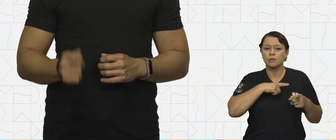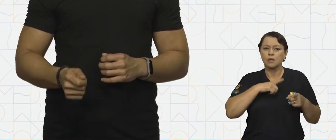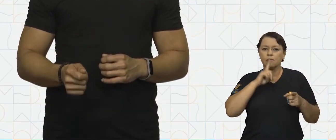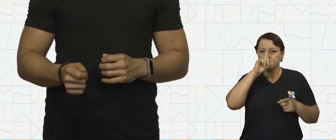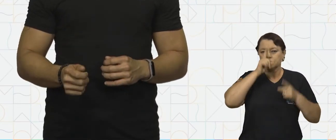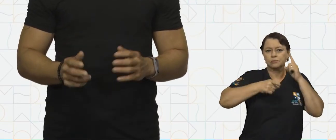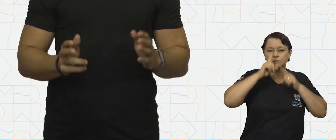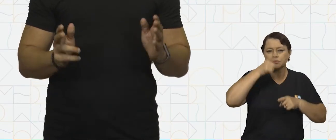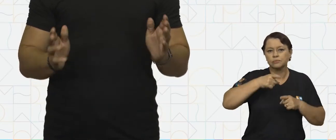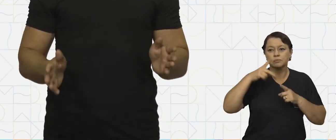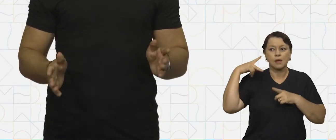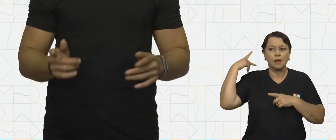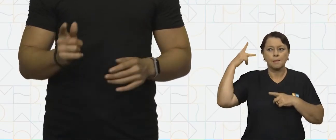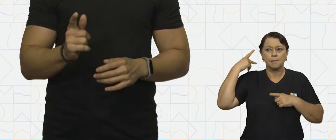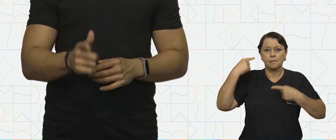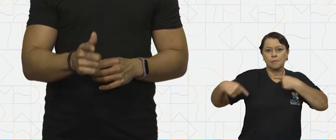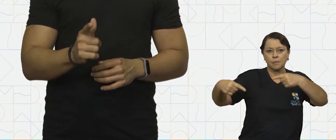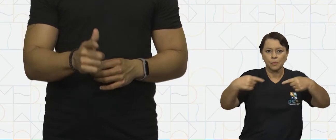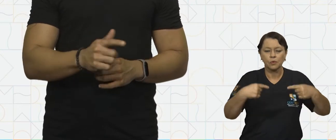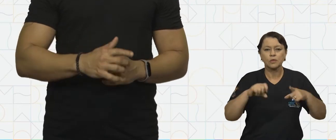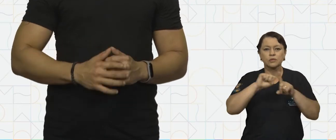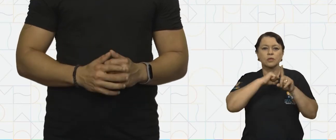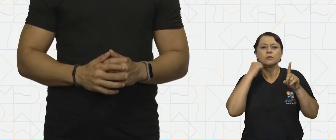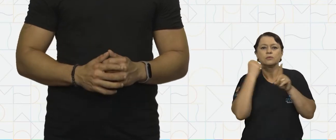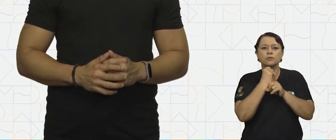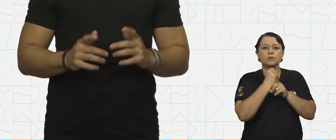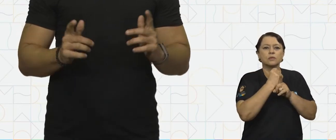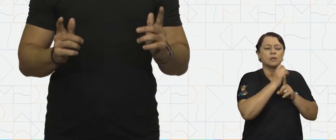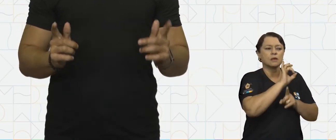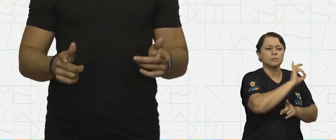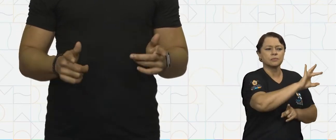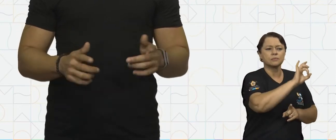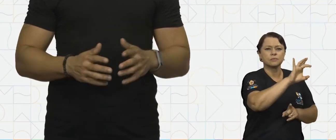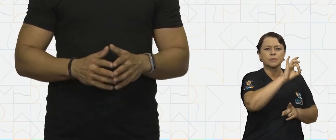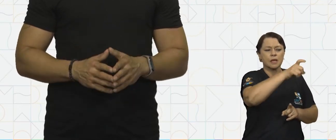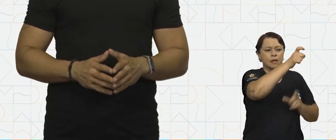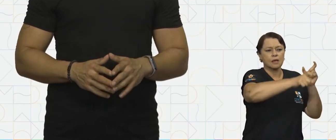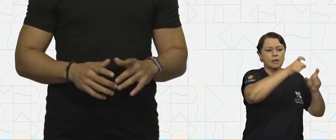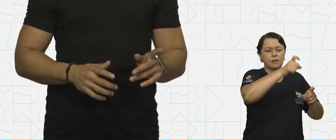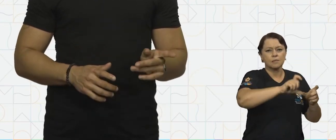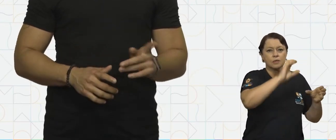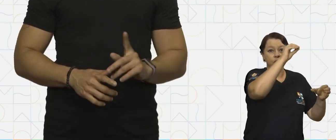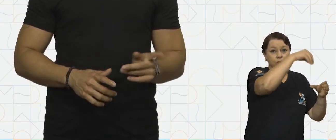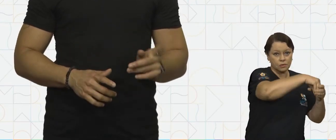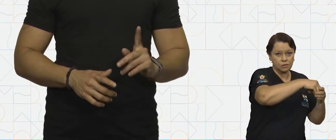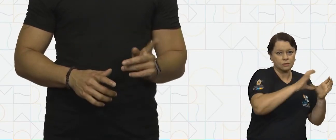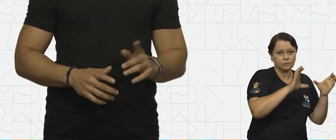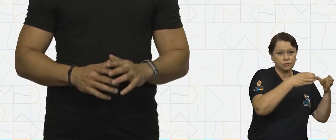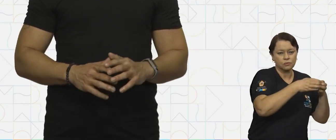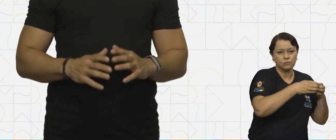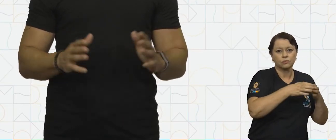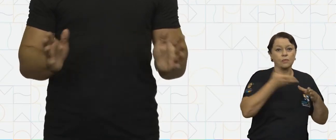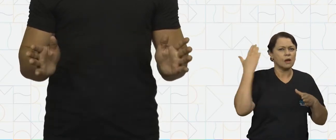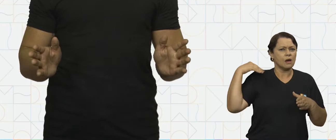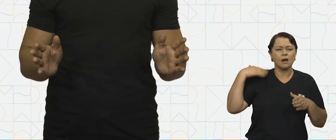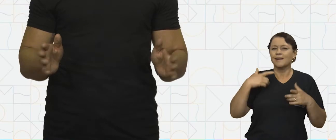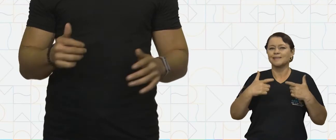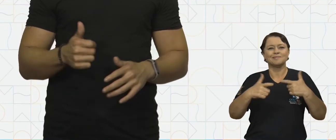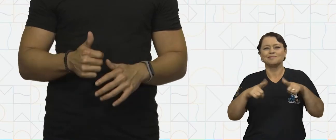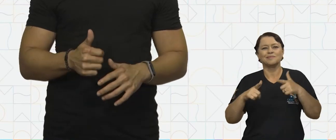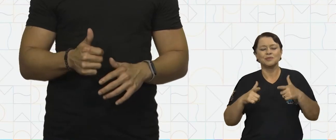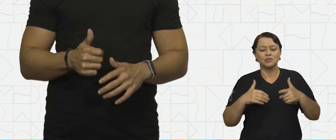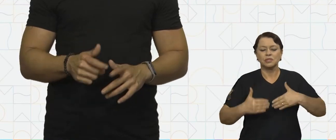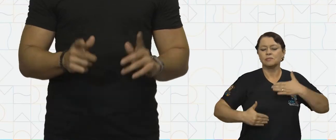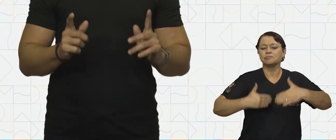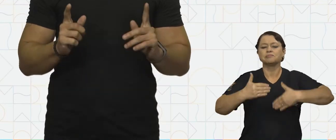políticas e sociais definidas para cada membro do grupo. É importante ressaltarmos que não havia naquela época essa noção de